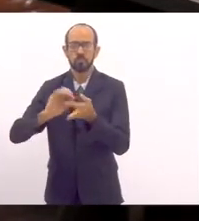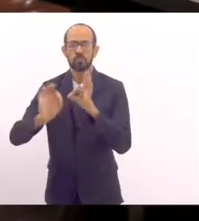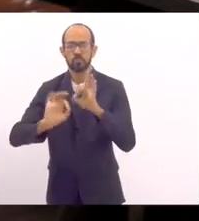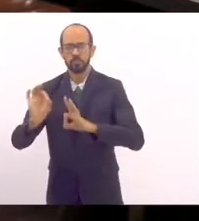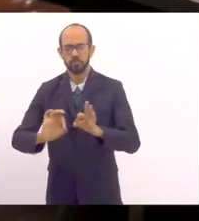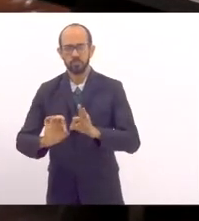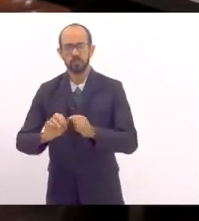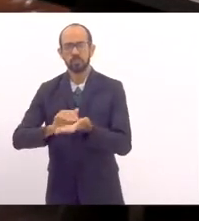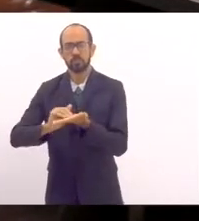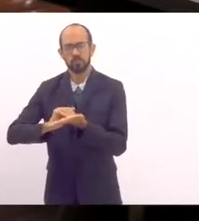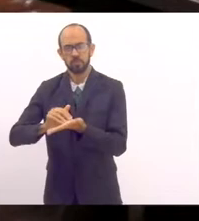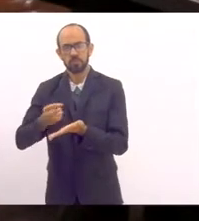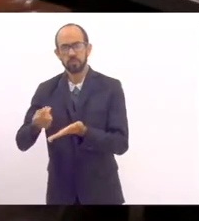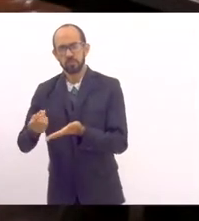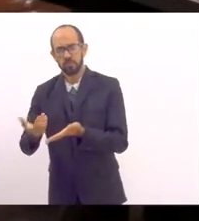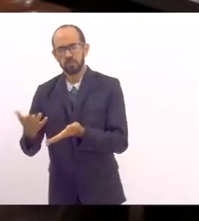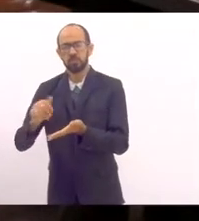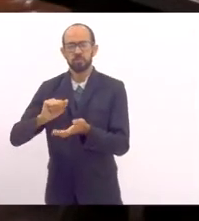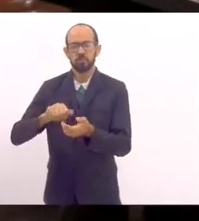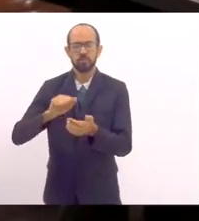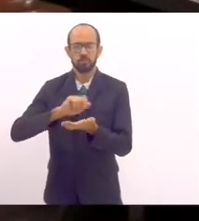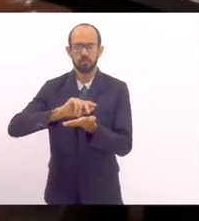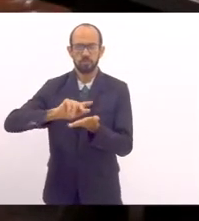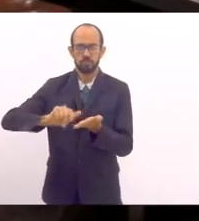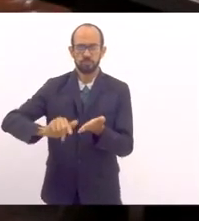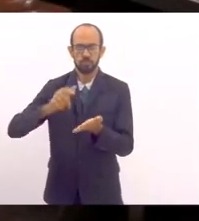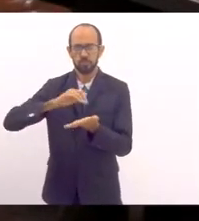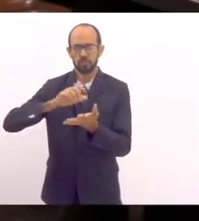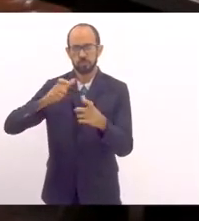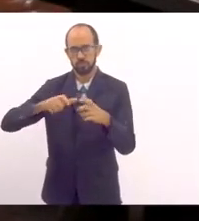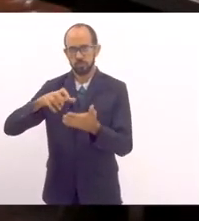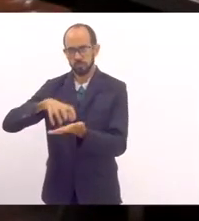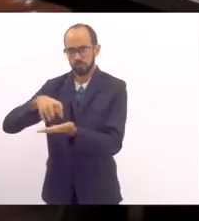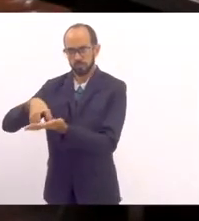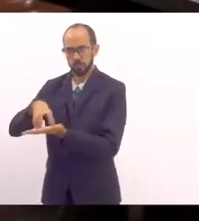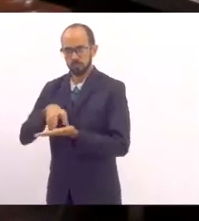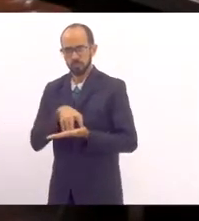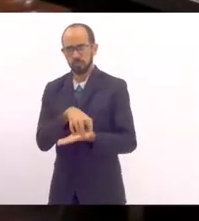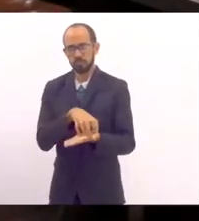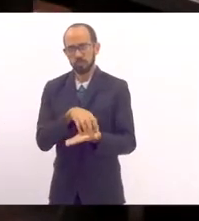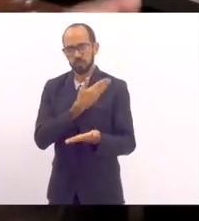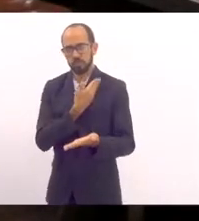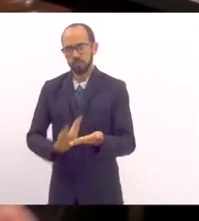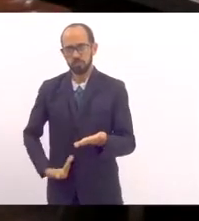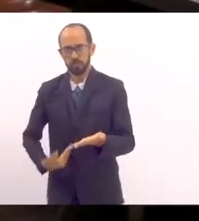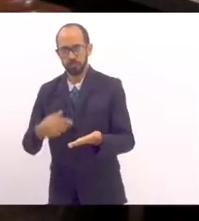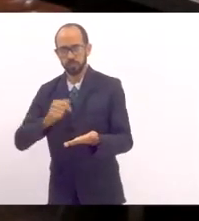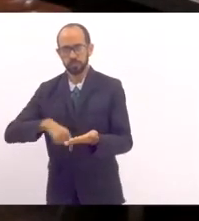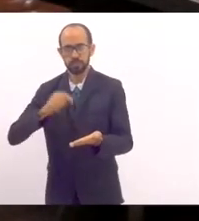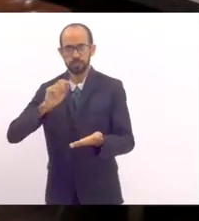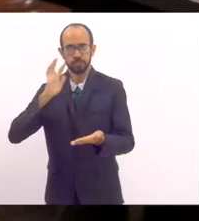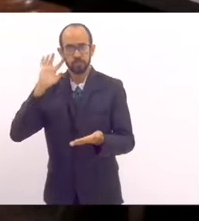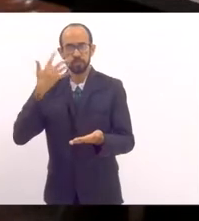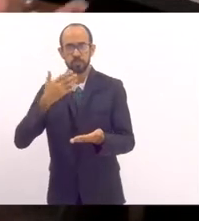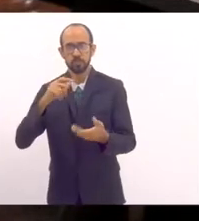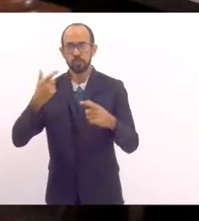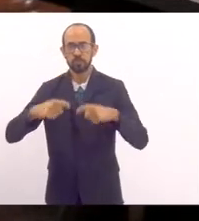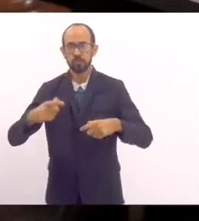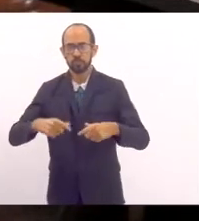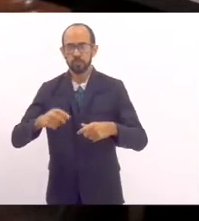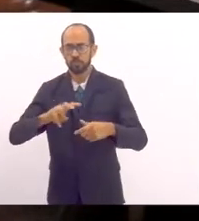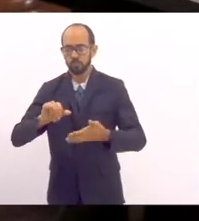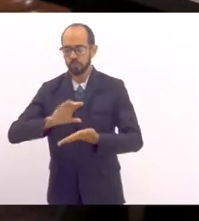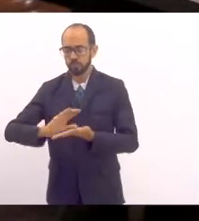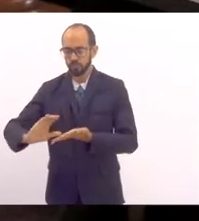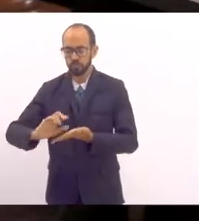de vários setores do Estado para definir onde vão ser investidos os recursos, o que é melhor, aonde a gente pode racionalizar o que a gente